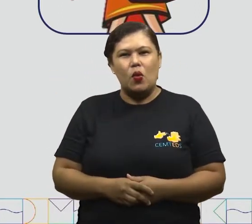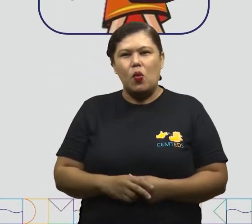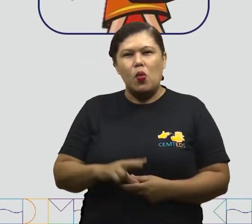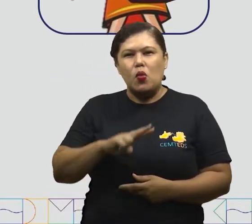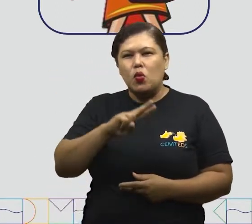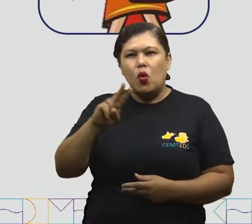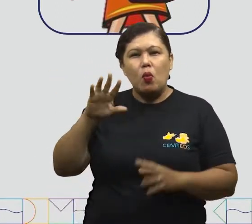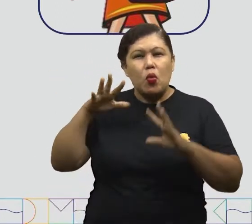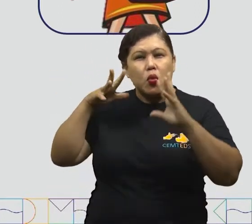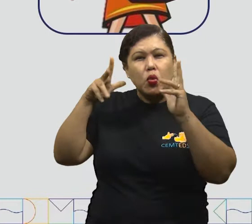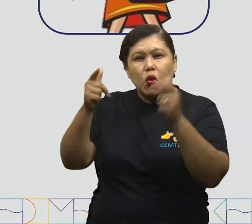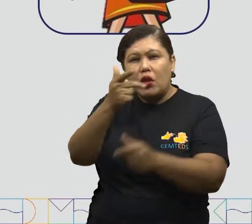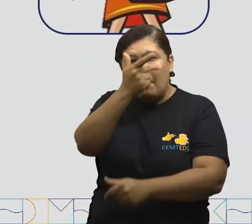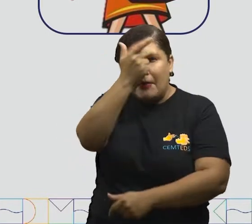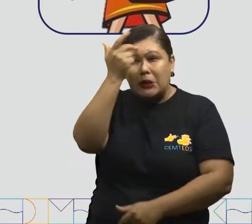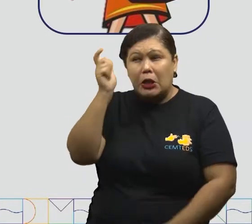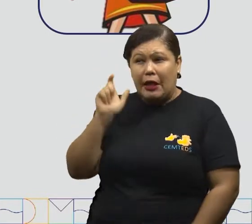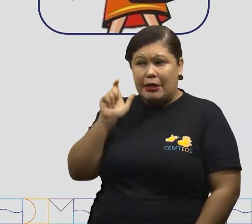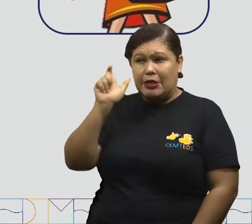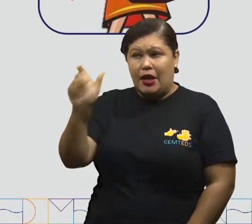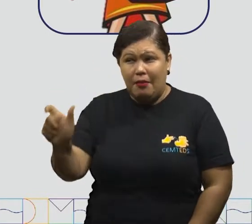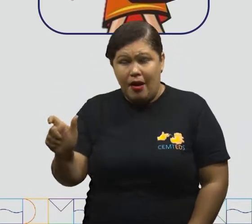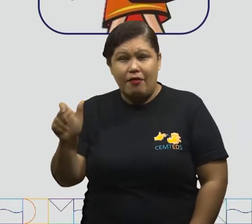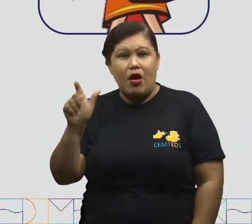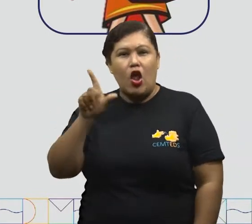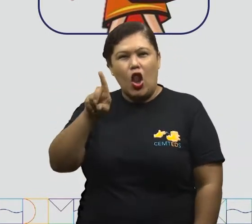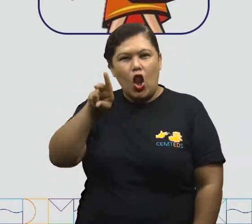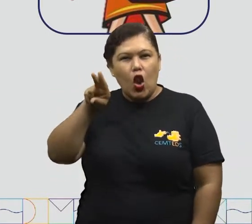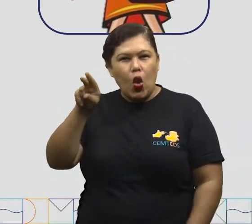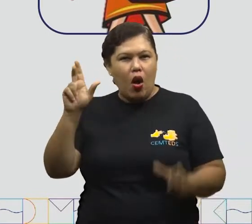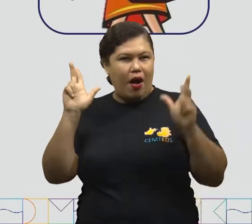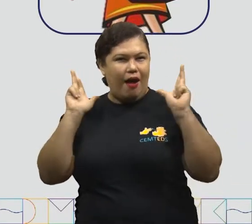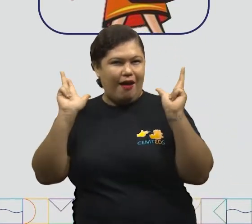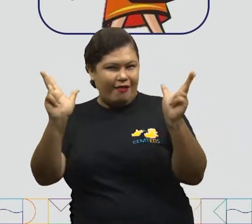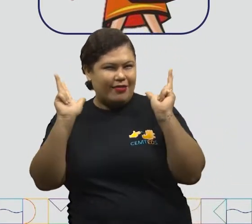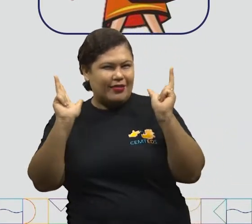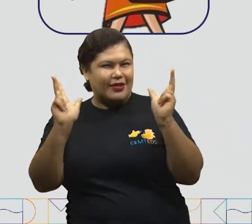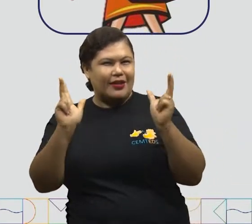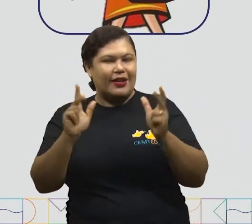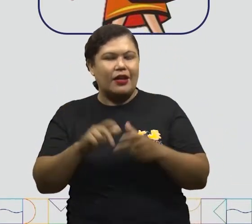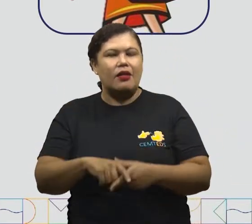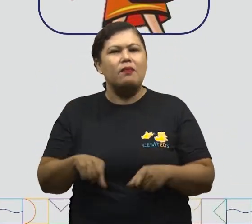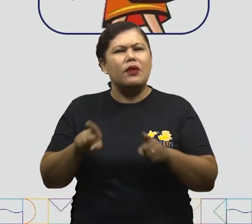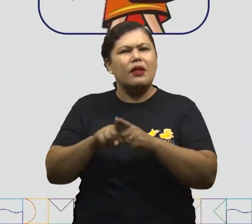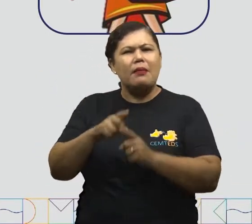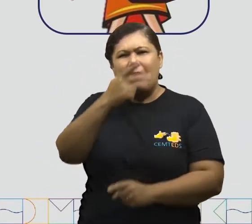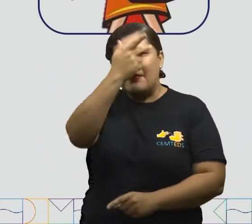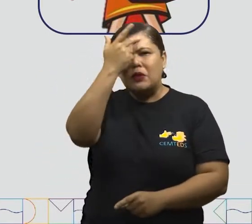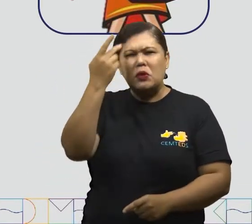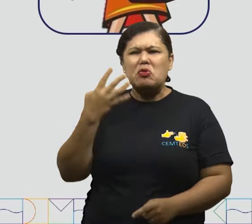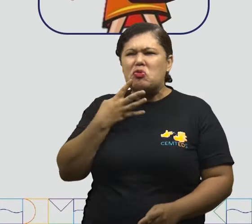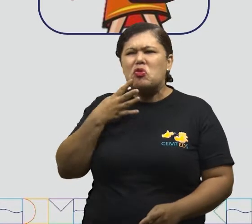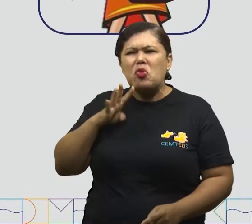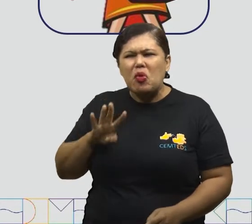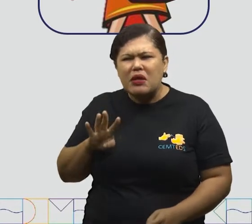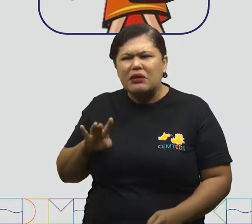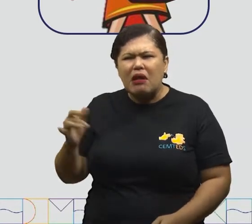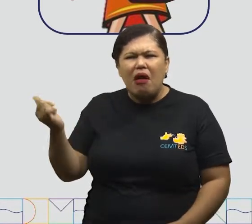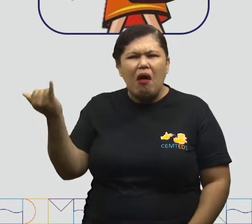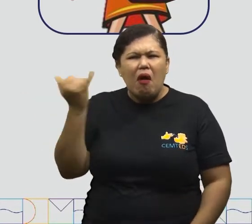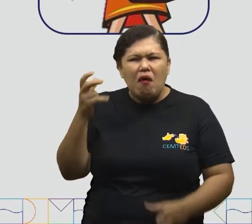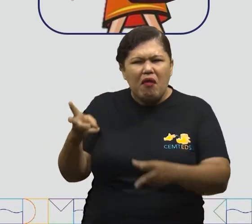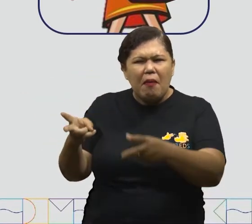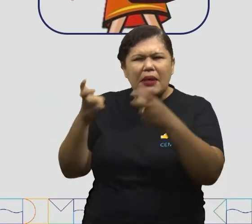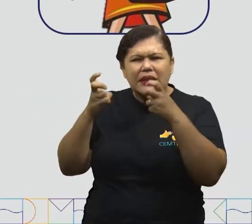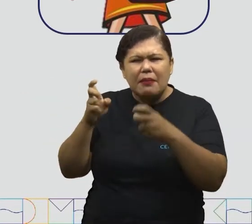nome pegou e todos os que conheciam a garotinha assim a chamavam, e aqueles que não a conheciam ouviam